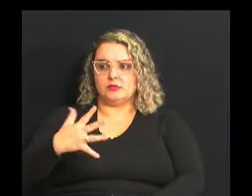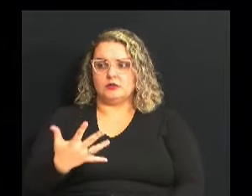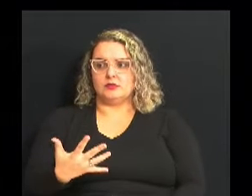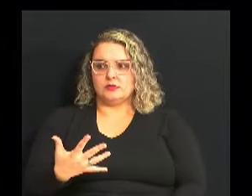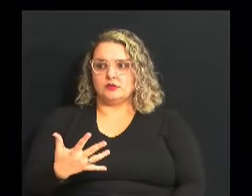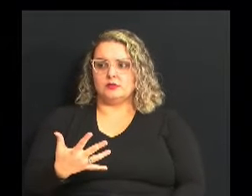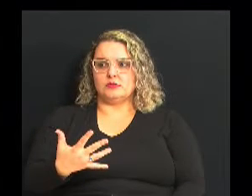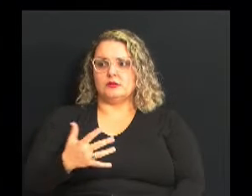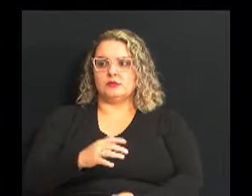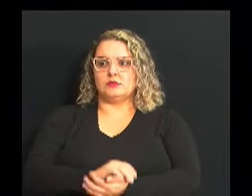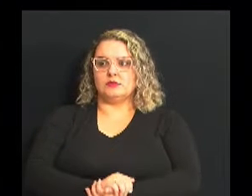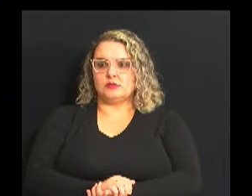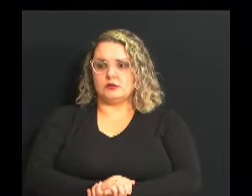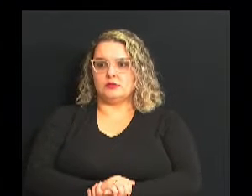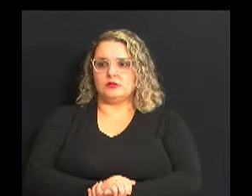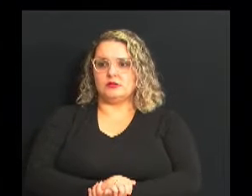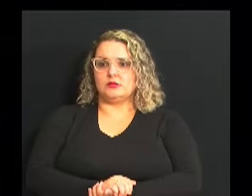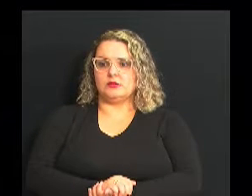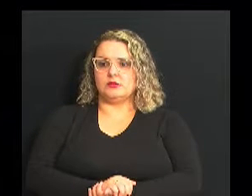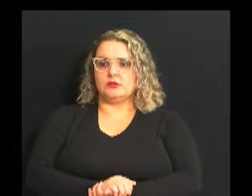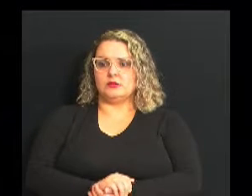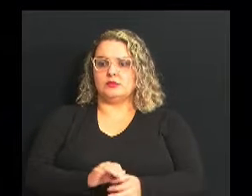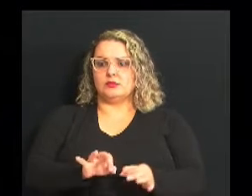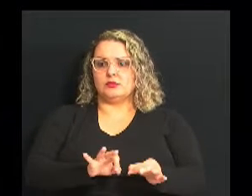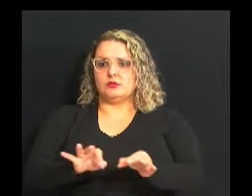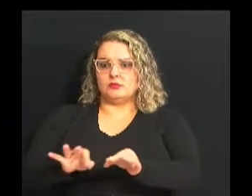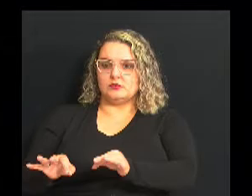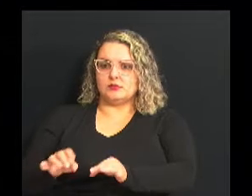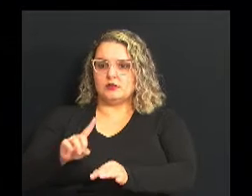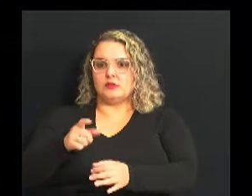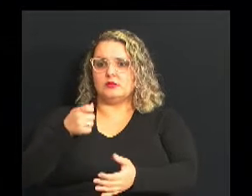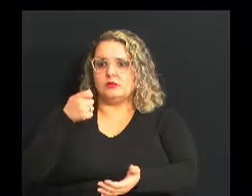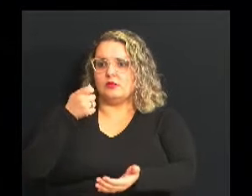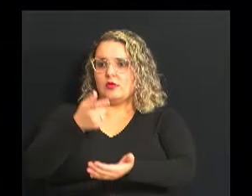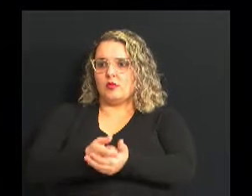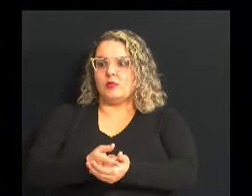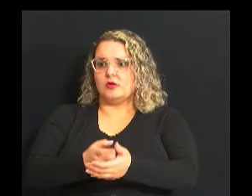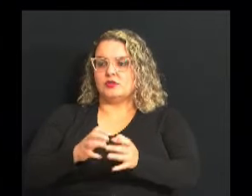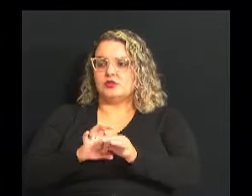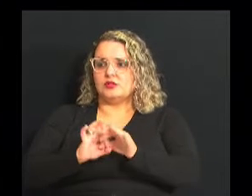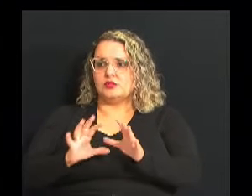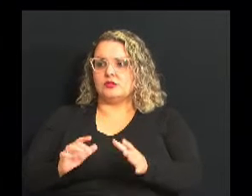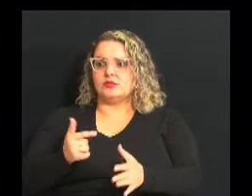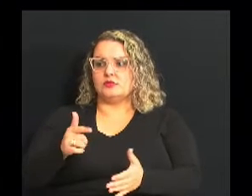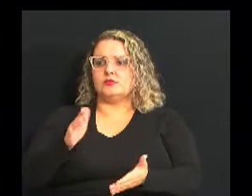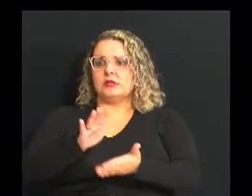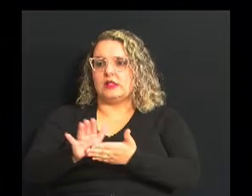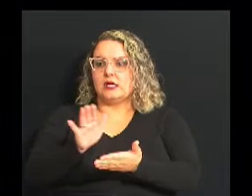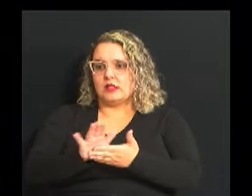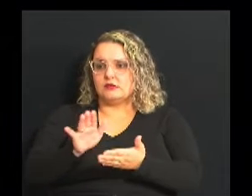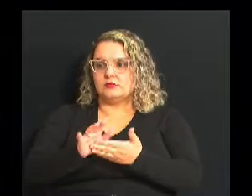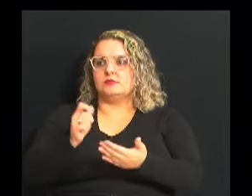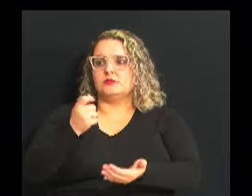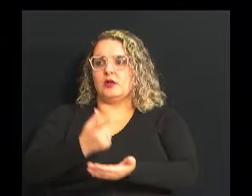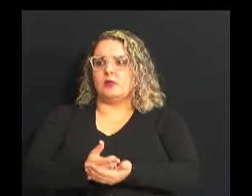livres, né, que são os programas que não precisam da compra de licença, não tem o gasto para comprar licença para fazer uso